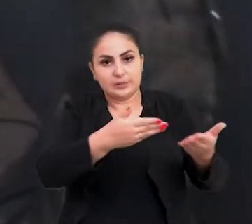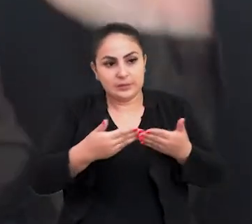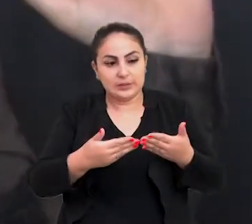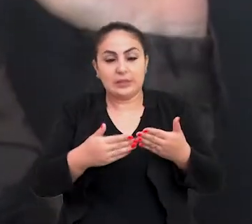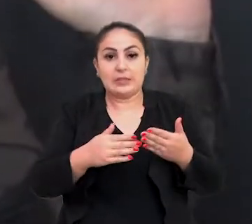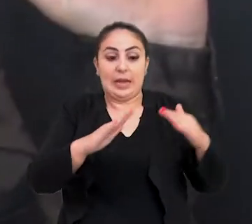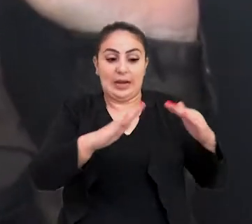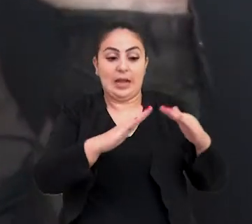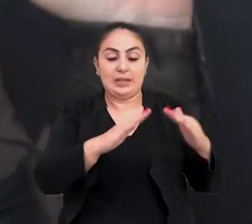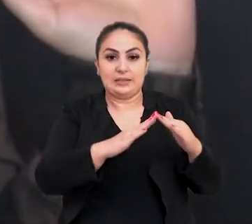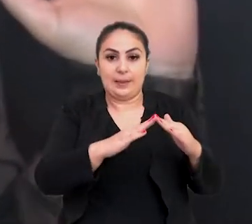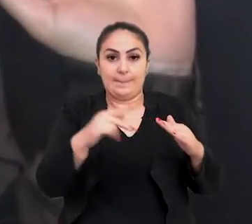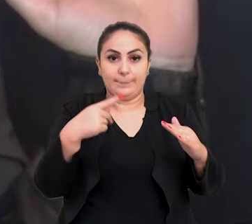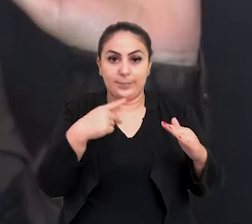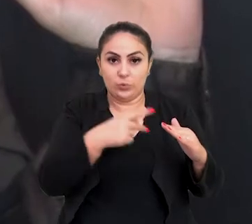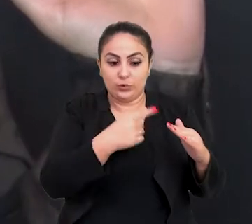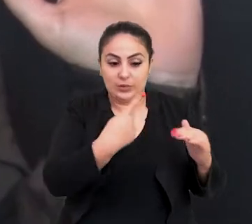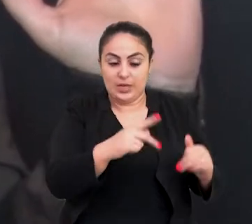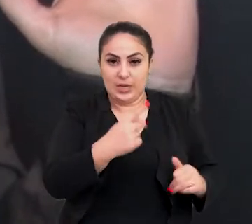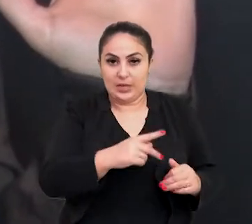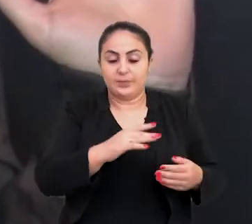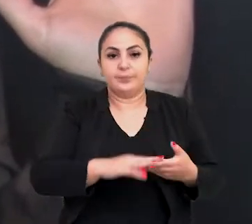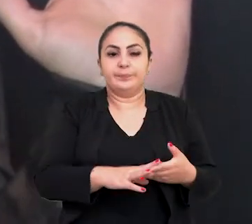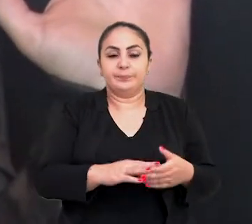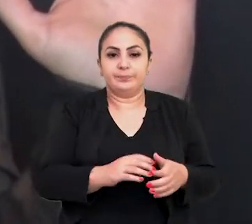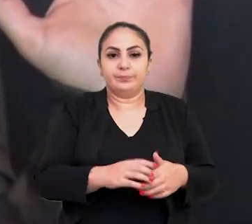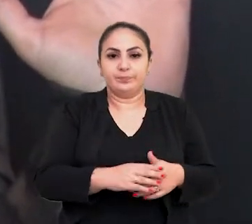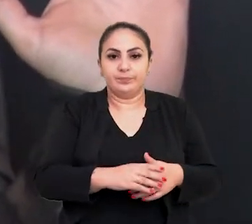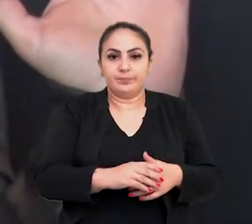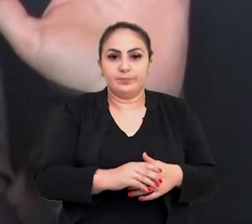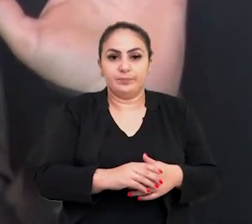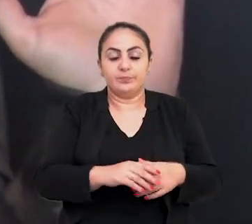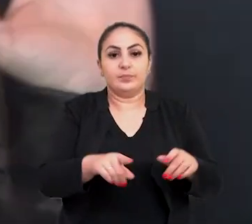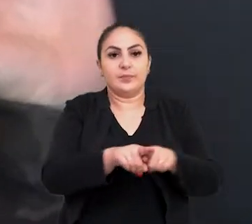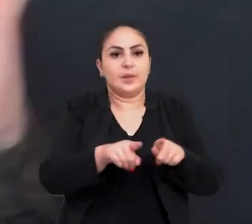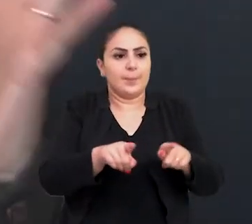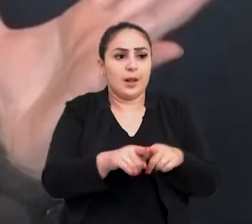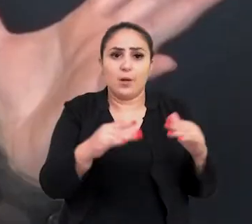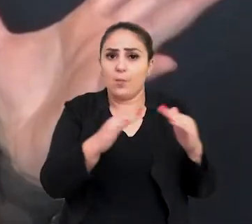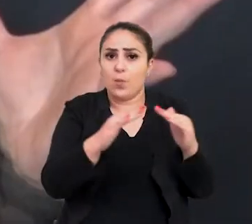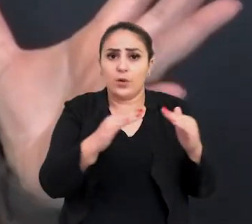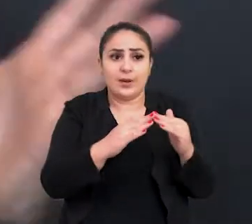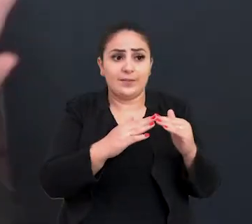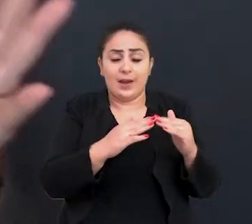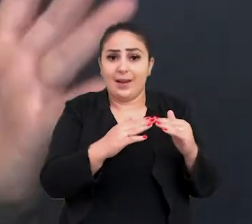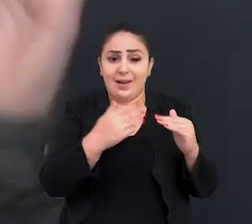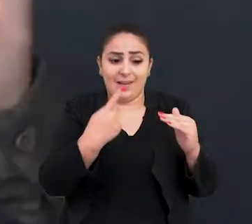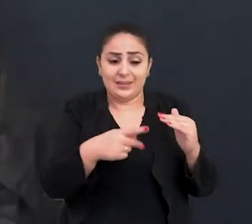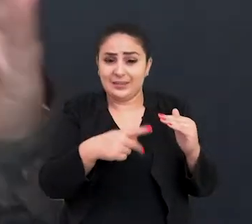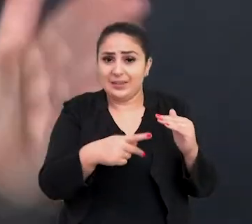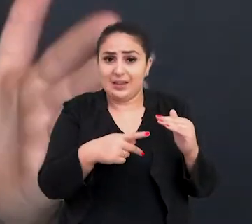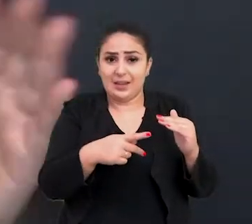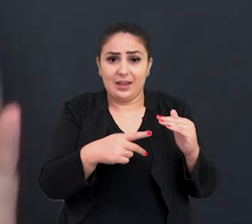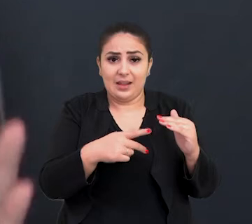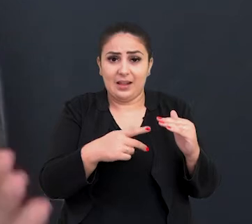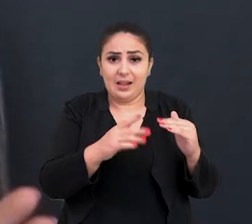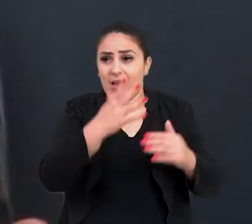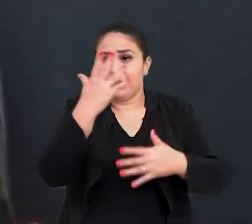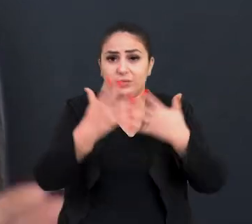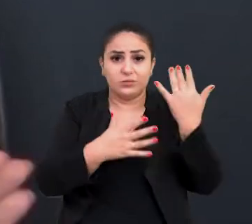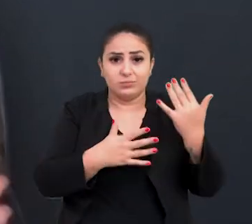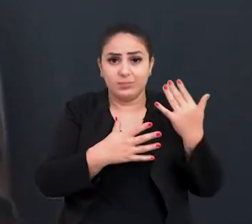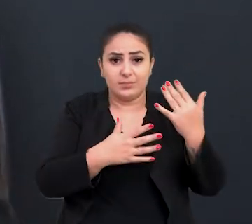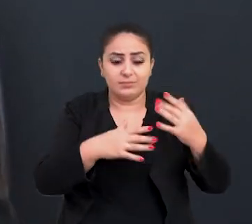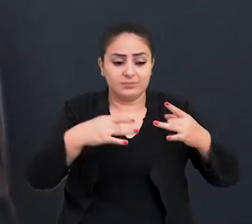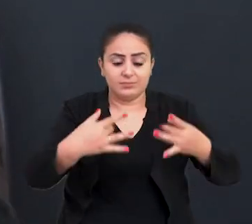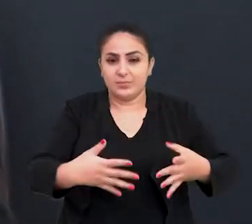né, colocou numa casa pastoral ele, e ele morava, a casa dele era no mato.